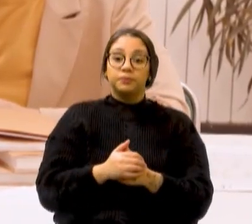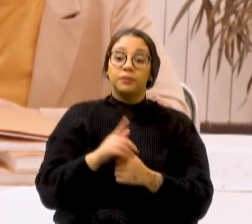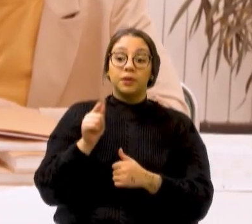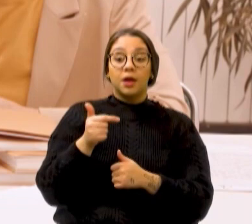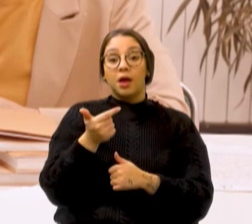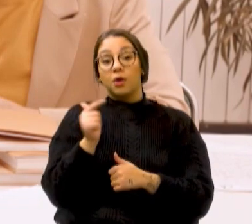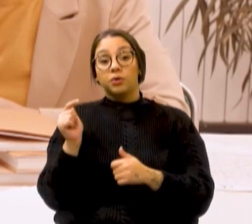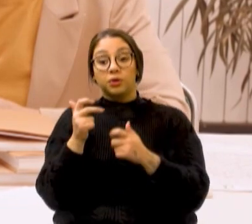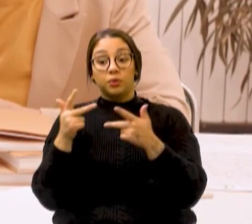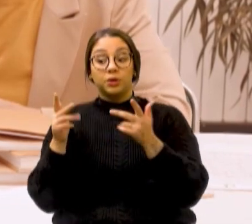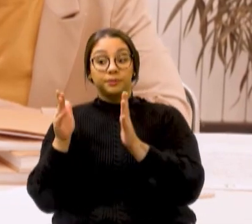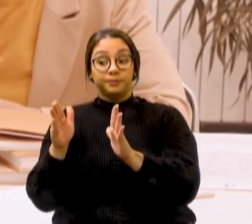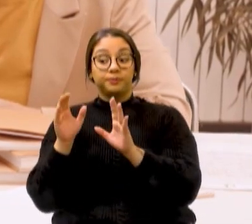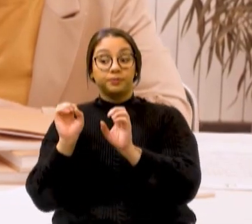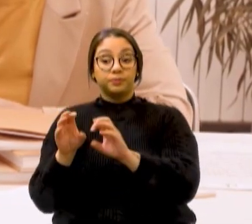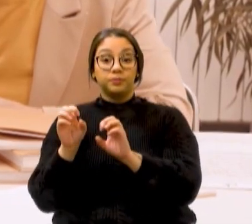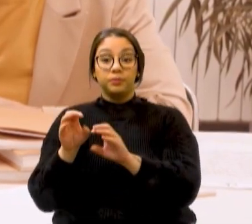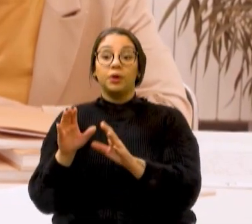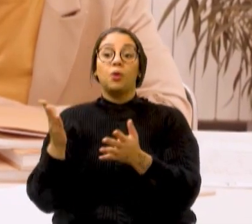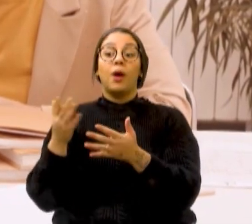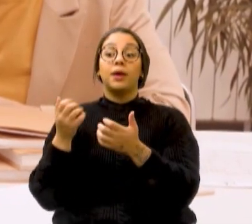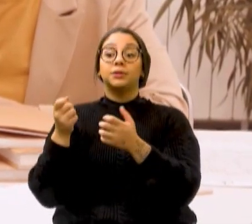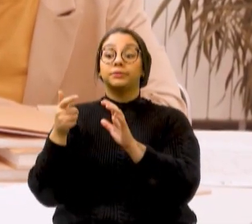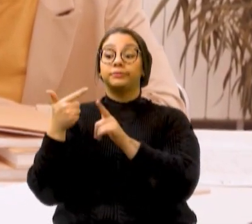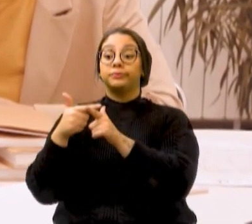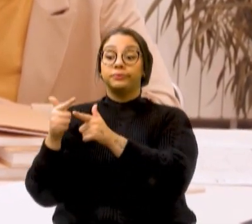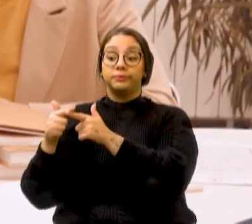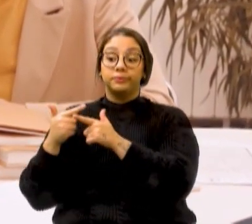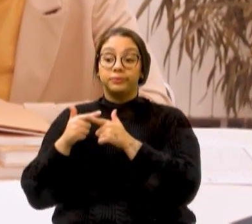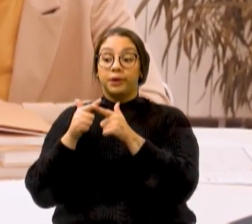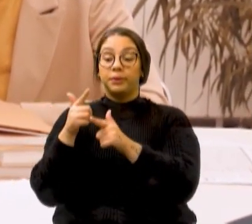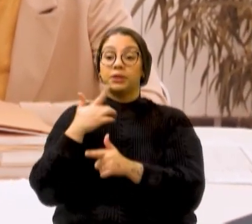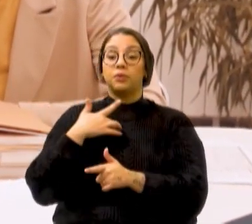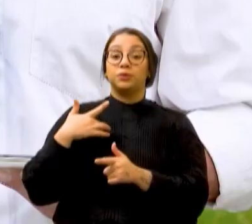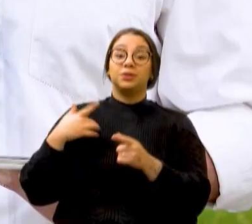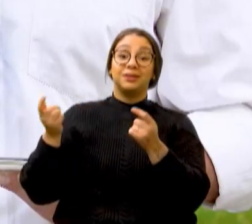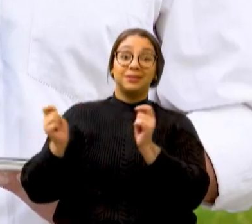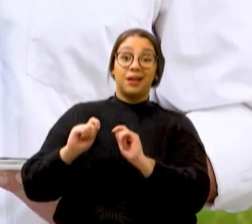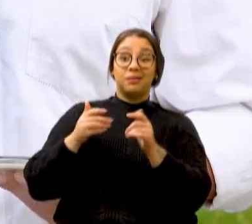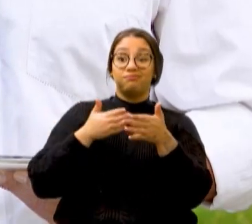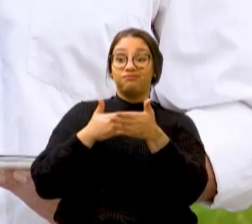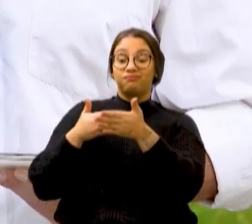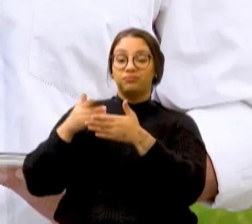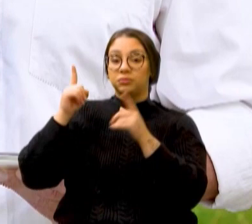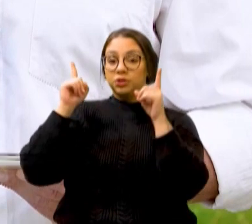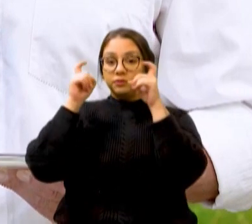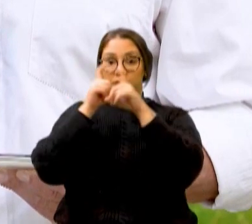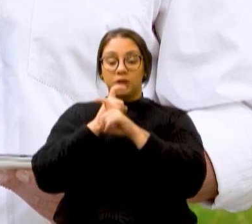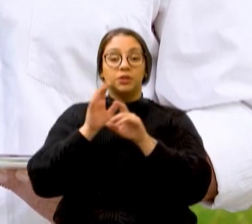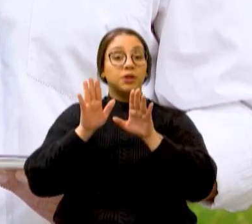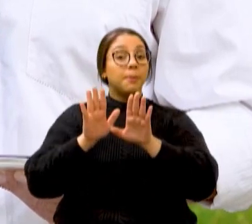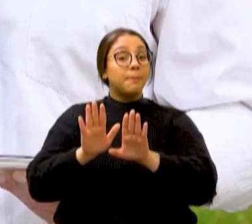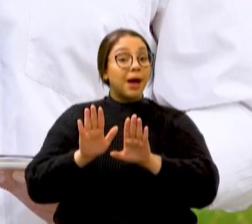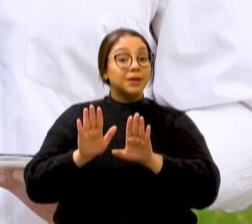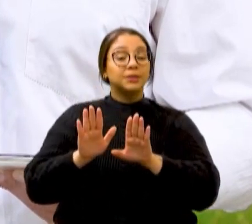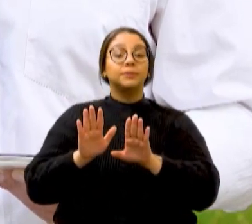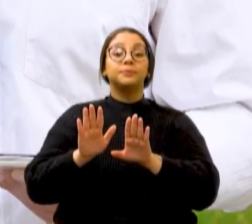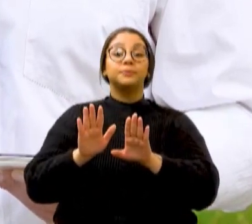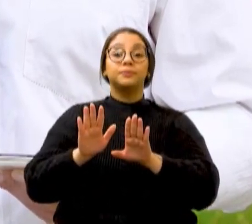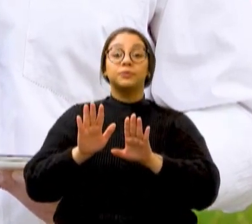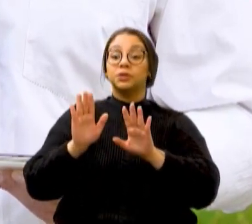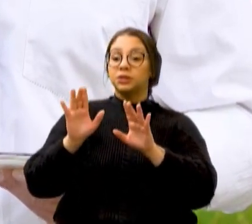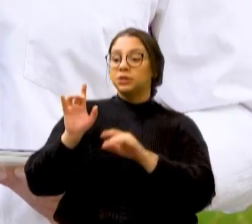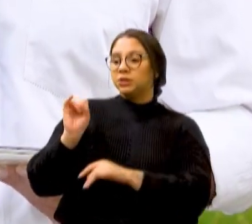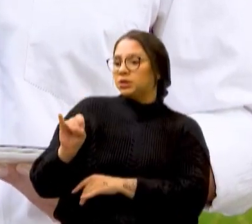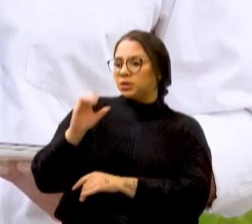E aí já foge um pouquinho da parte de educação ou não, quais os problemas de saúde que podem dificultar isso. Mas